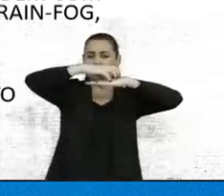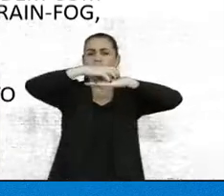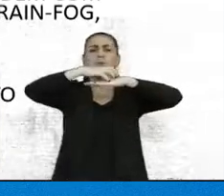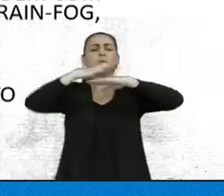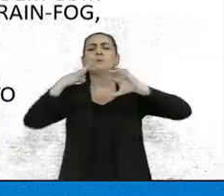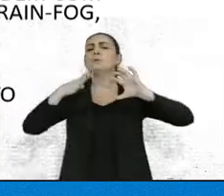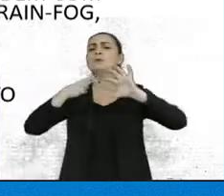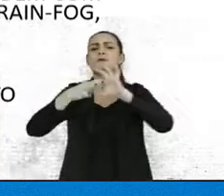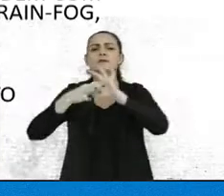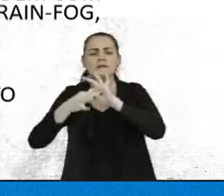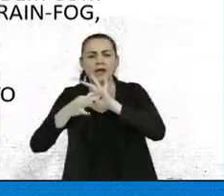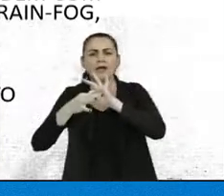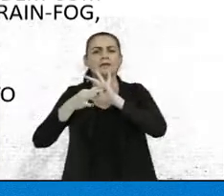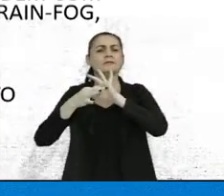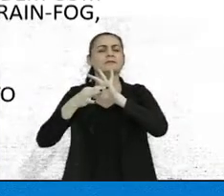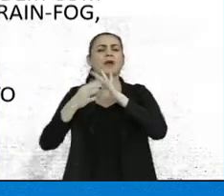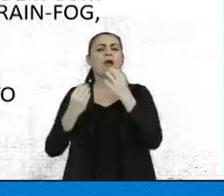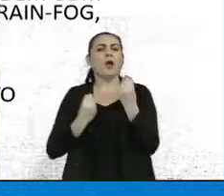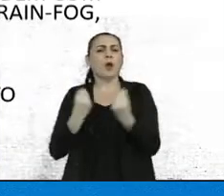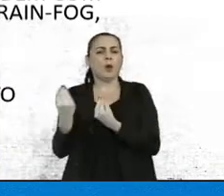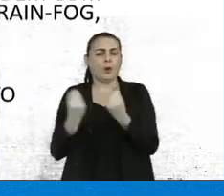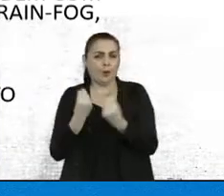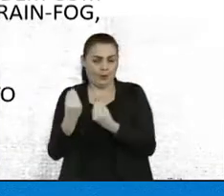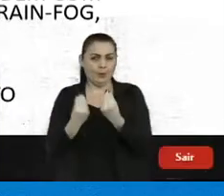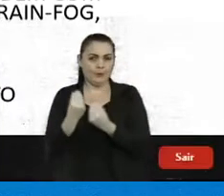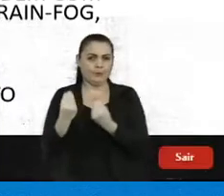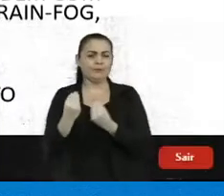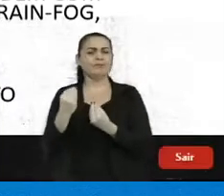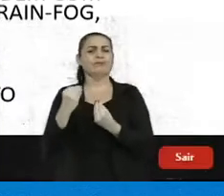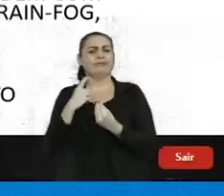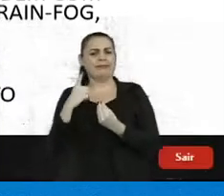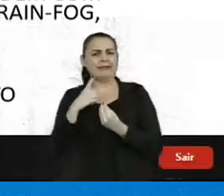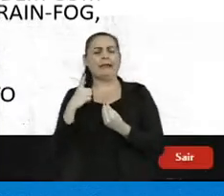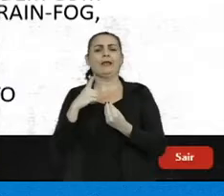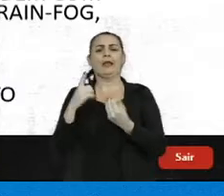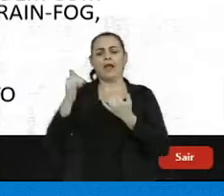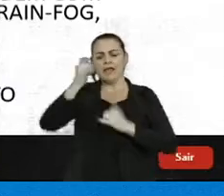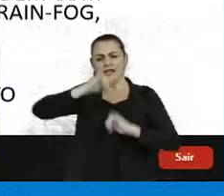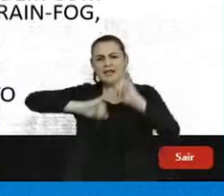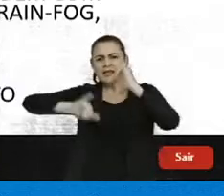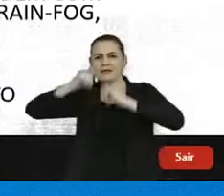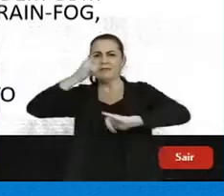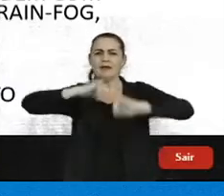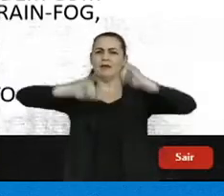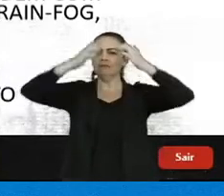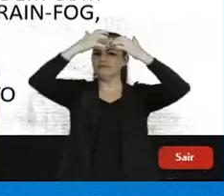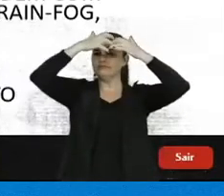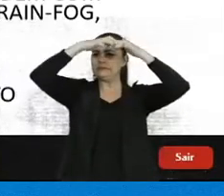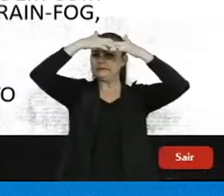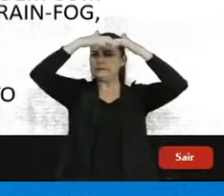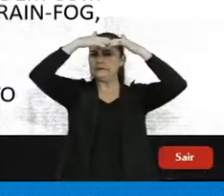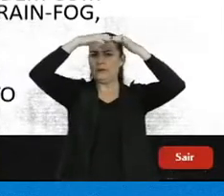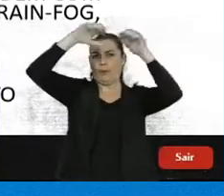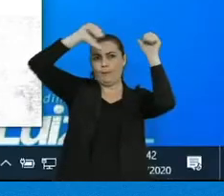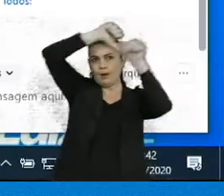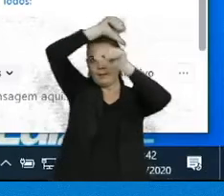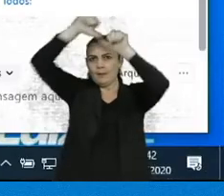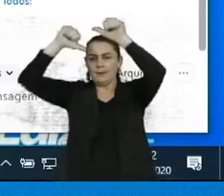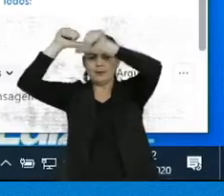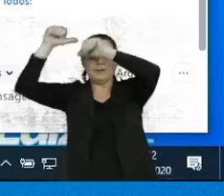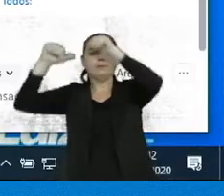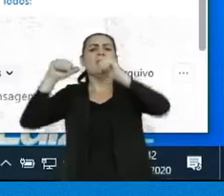uma série de alterações clínicas. A gente está acostumado a associar inflamação